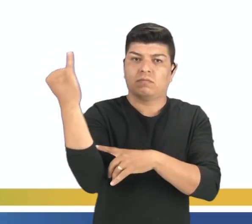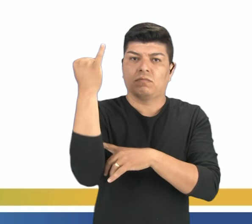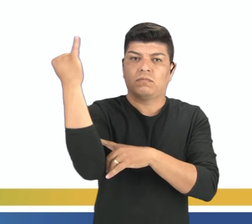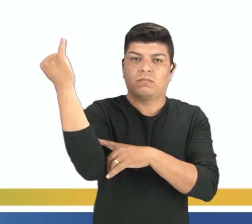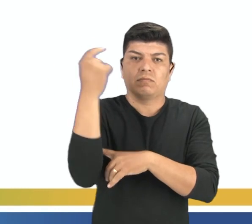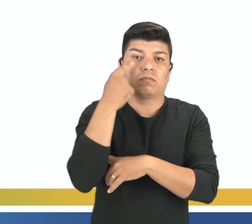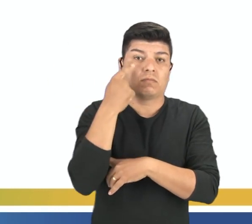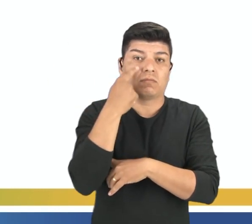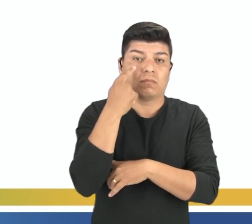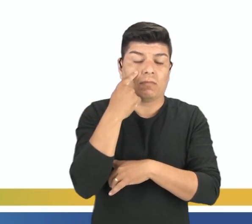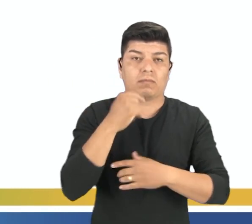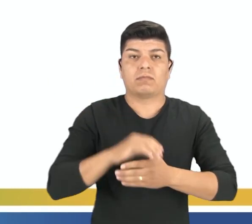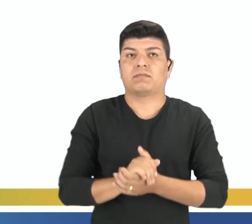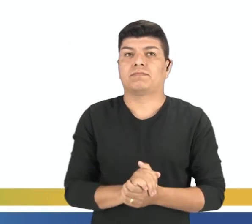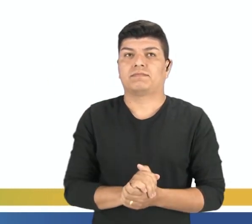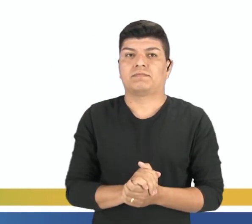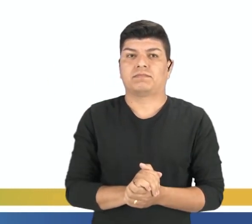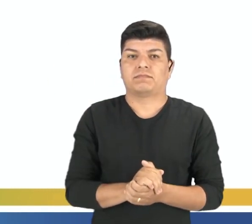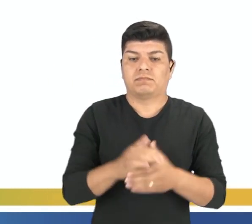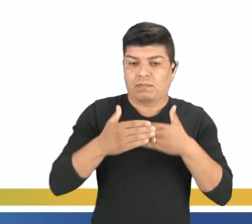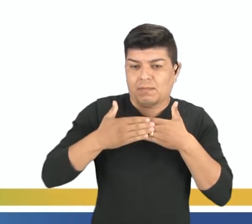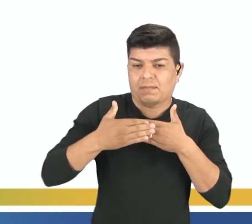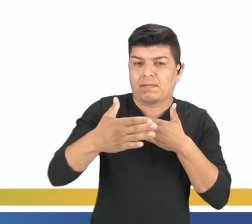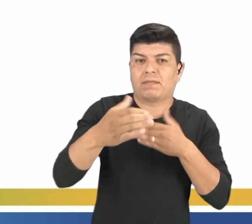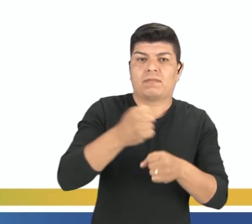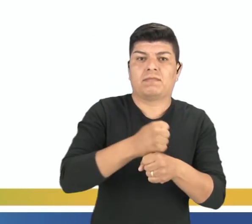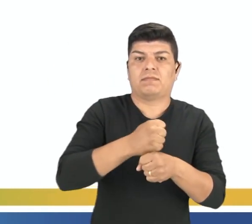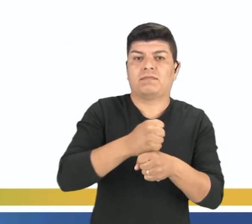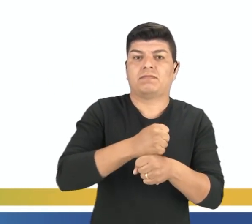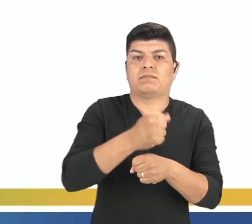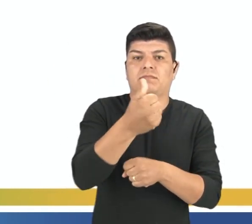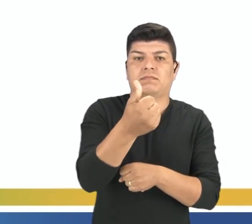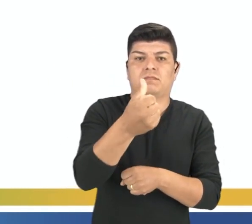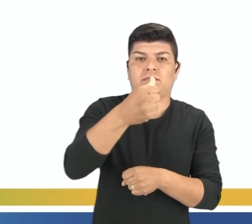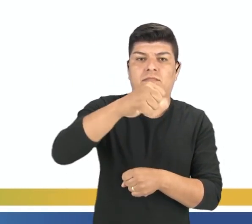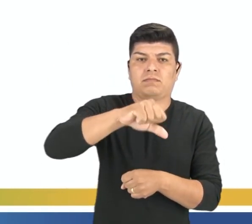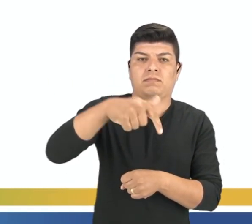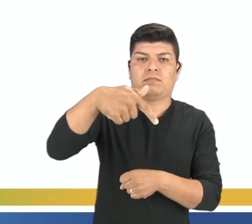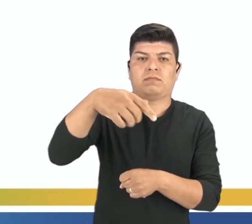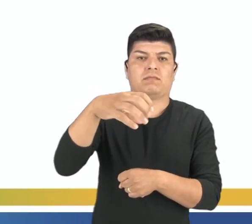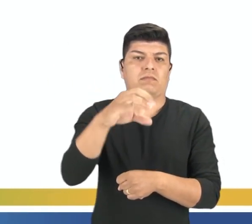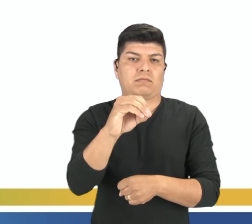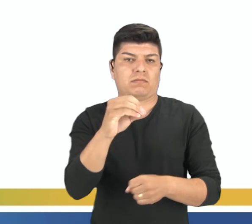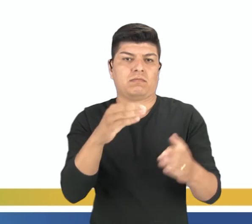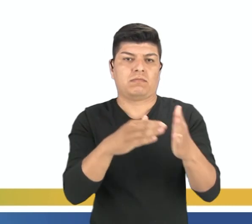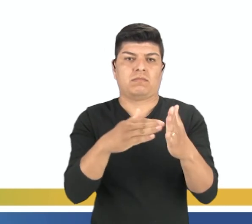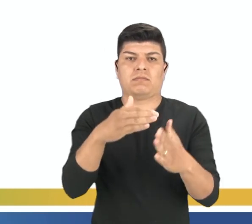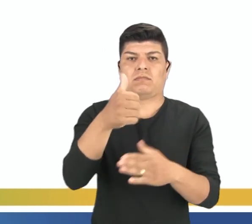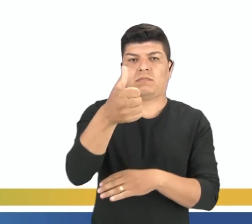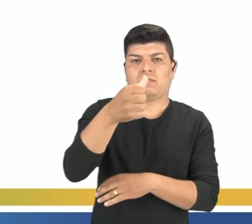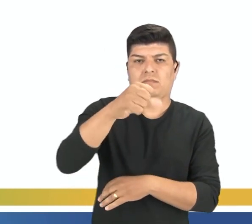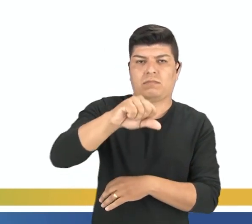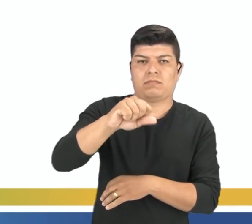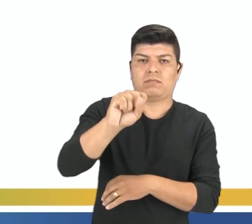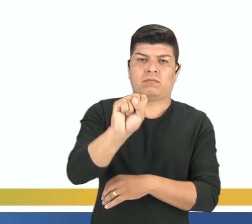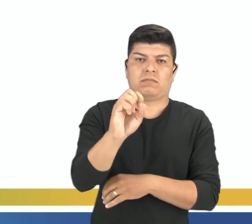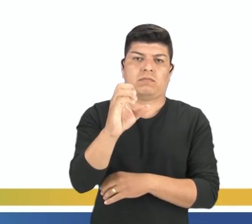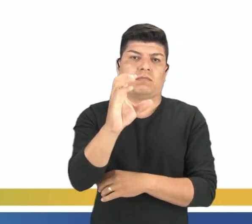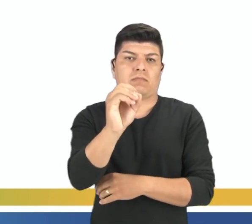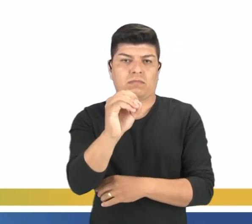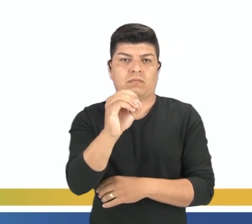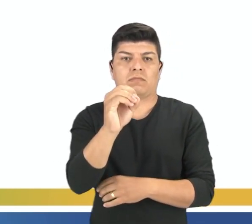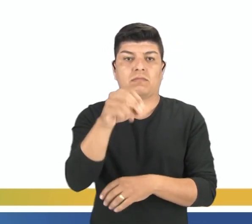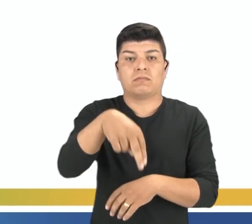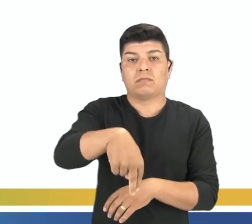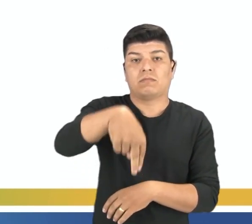vocês observem isso. A partir da década de 1970 e de 1980, a região